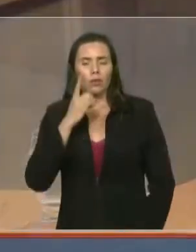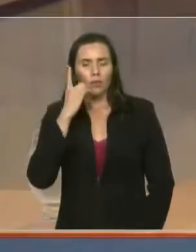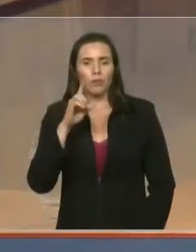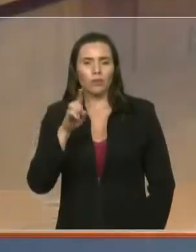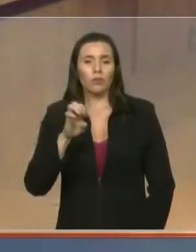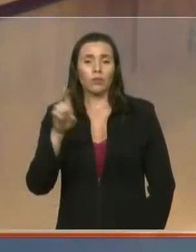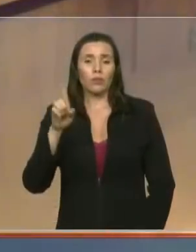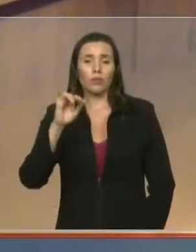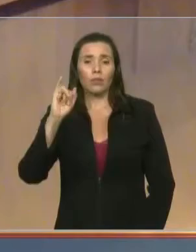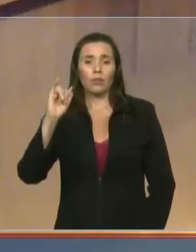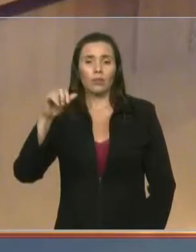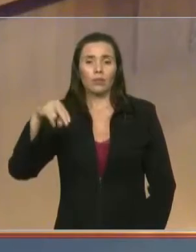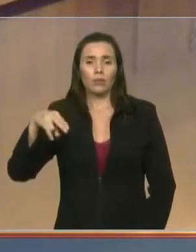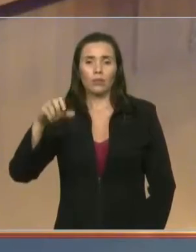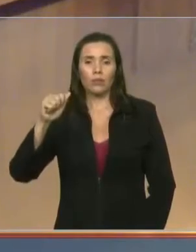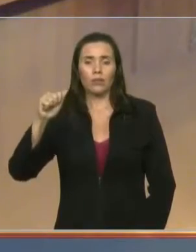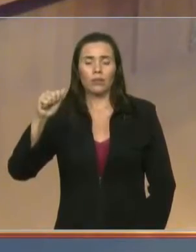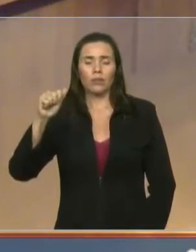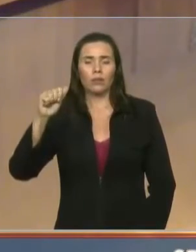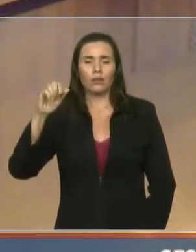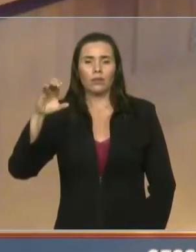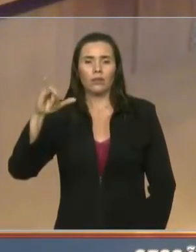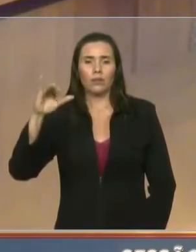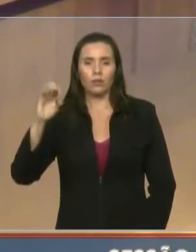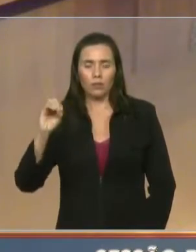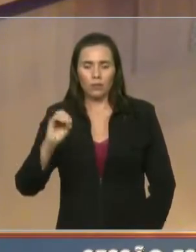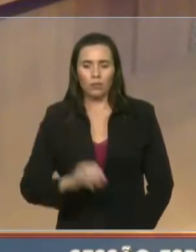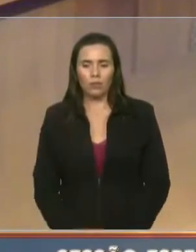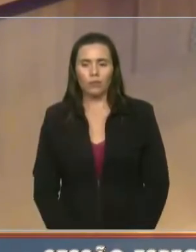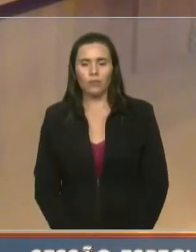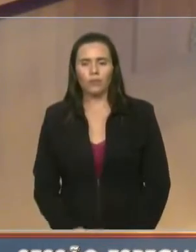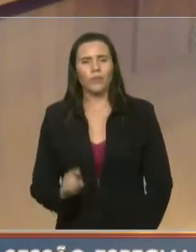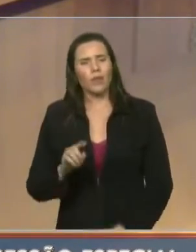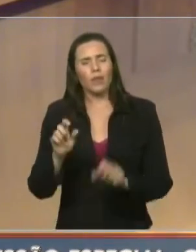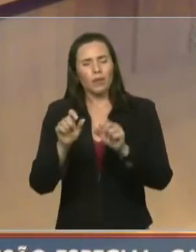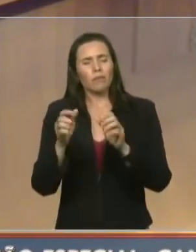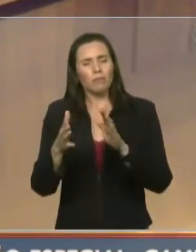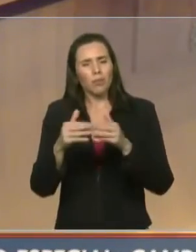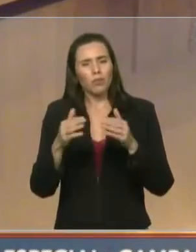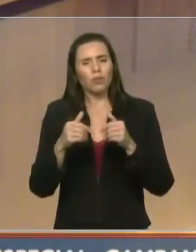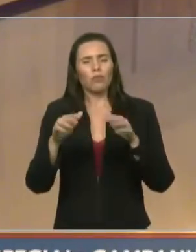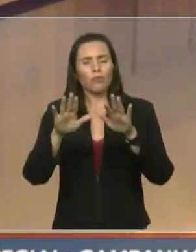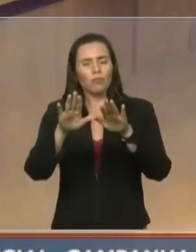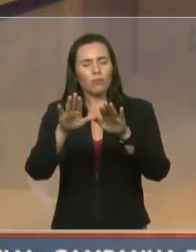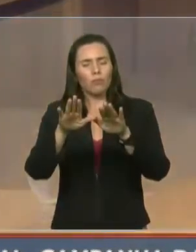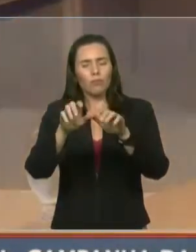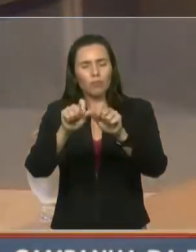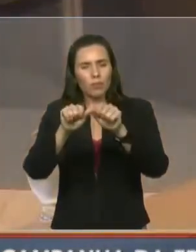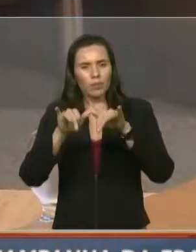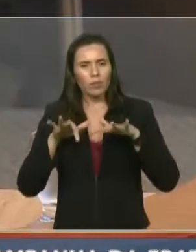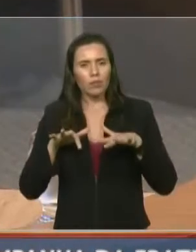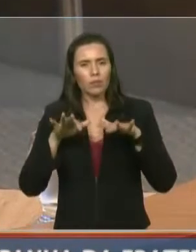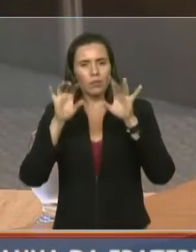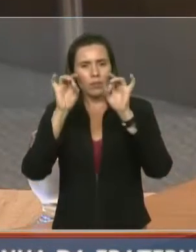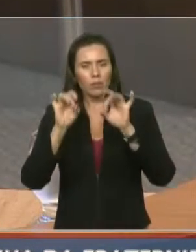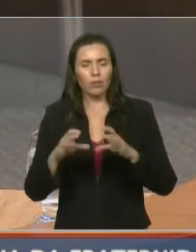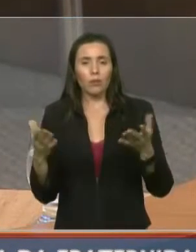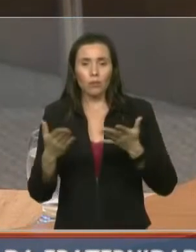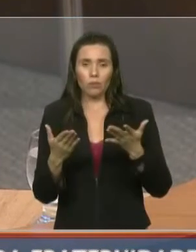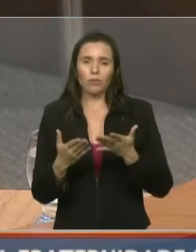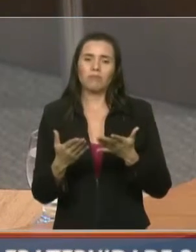sessão especial, para falarmos da campanha da Fraternidade 2019, aqui nesta Assembleia